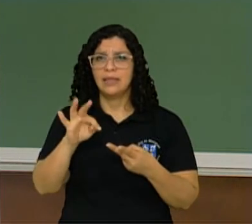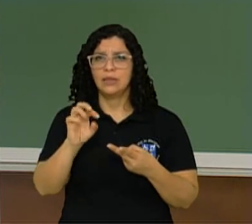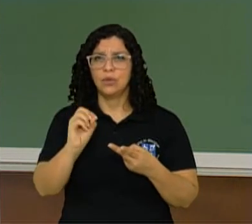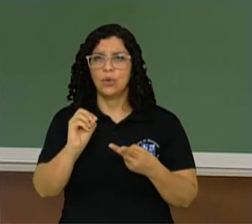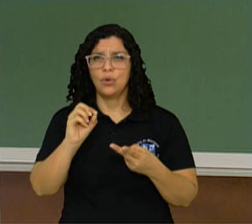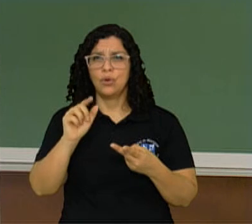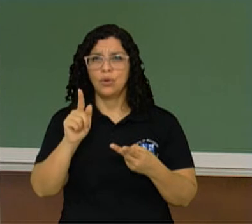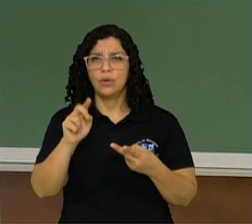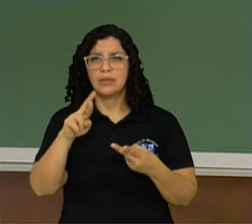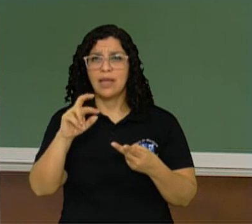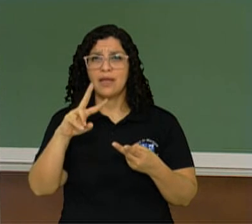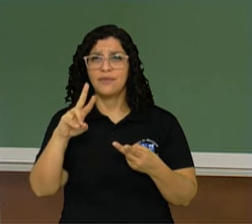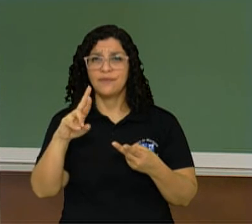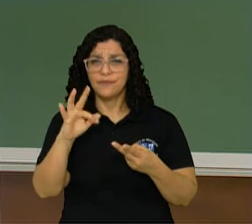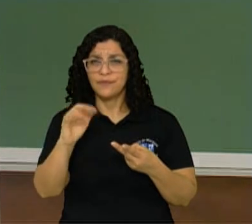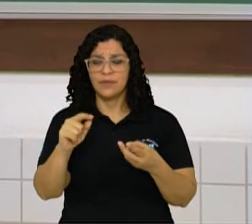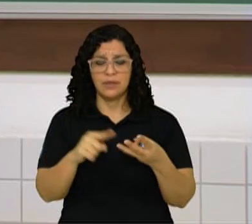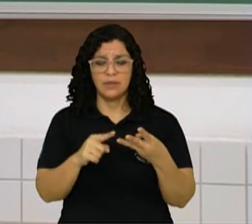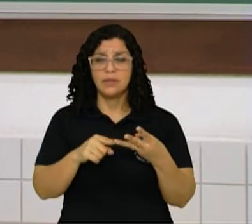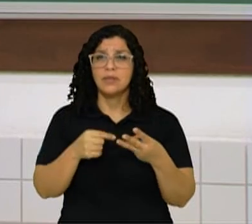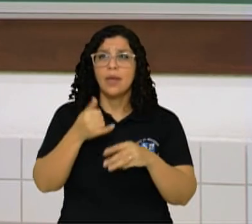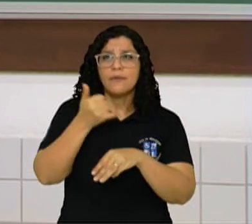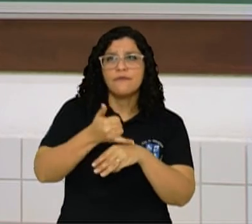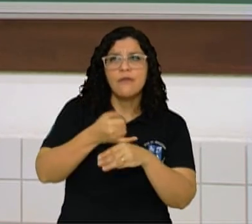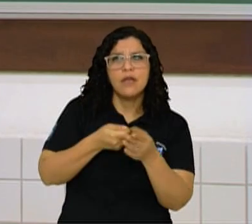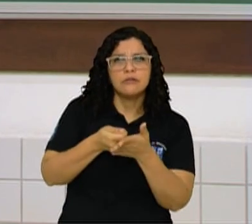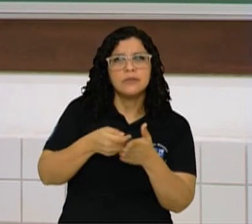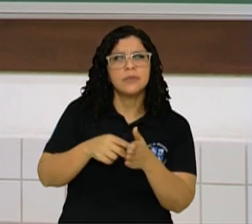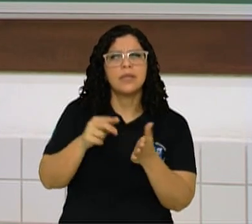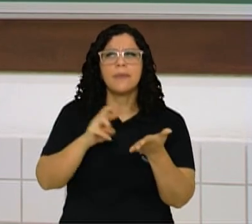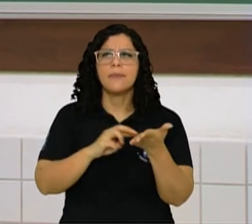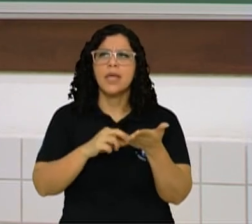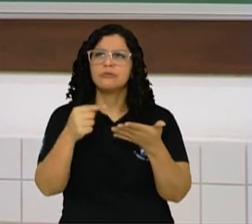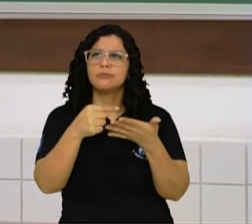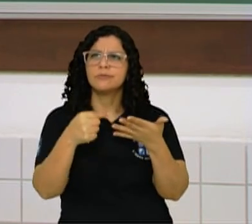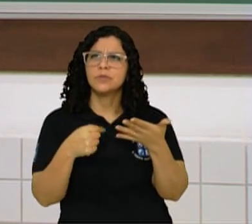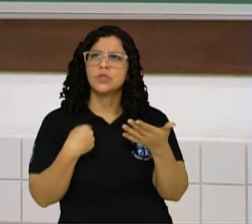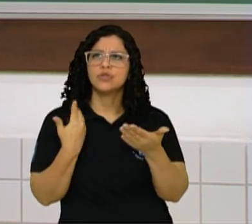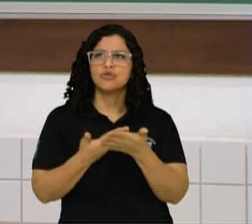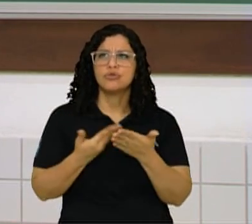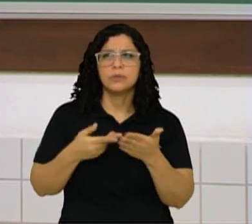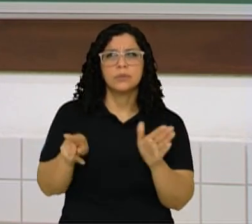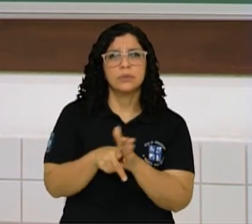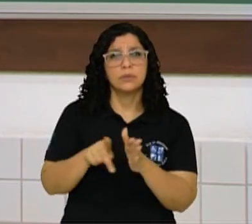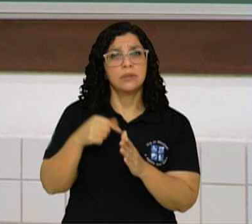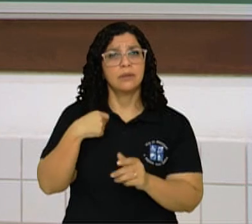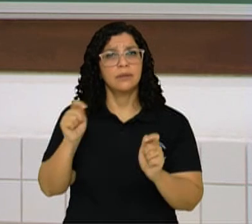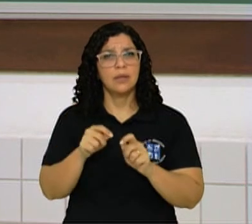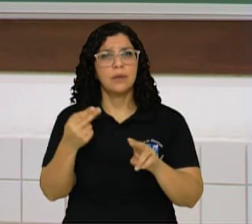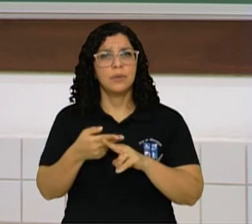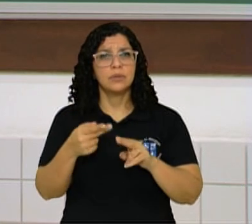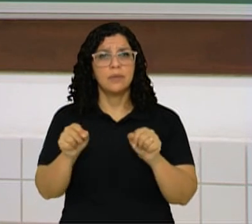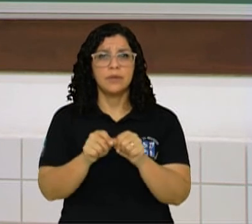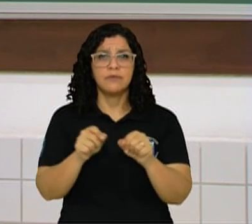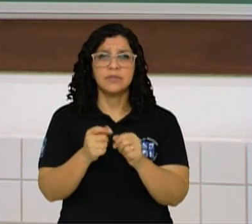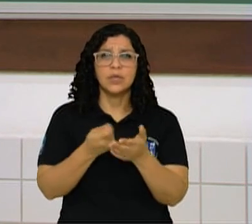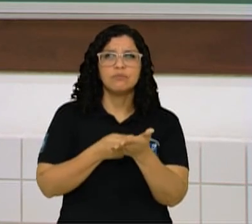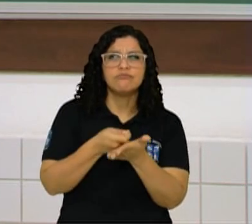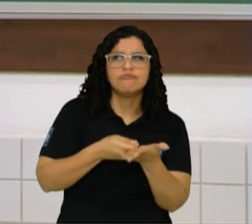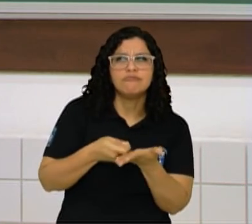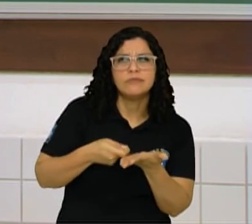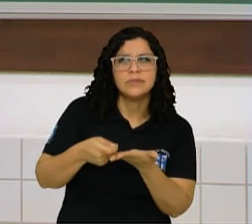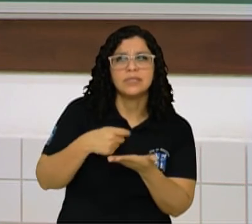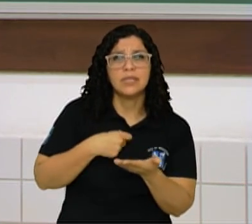falamos sobre a gravação em metal, nós falamos sobre alguns métodos que nós temos aí para se fazer